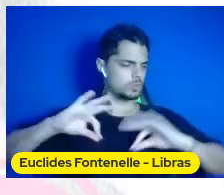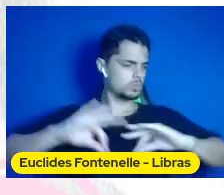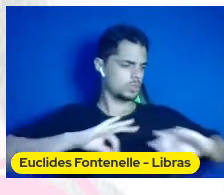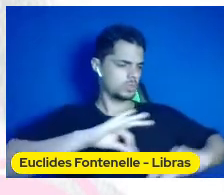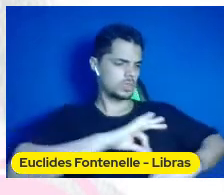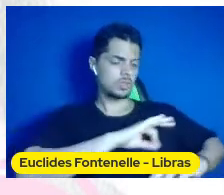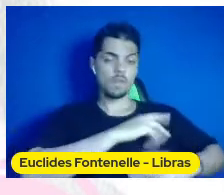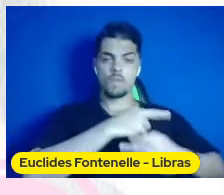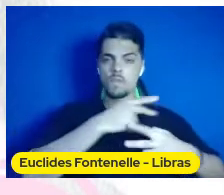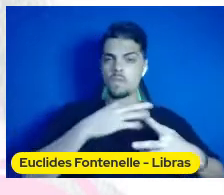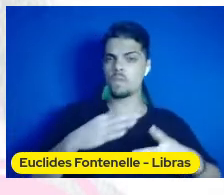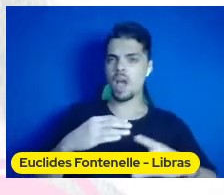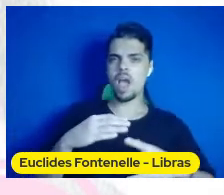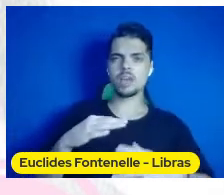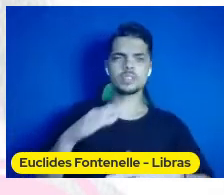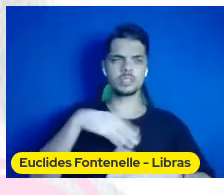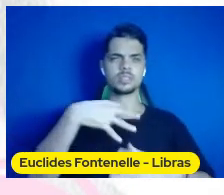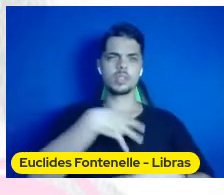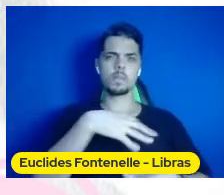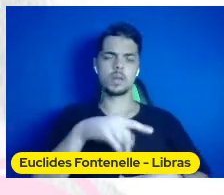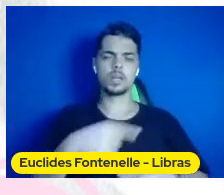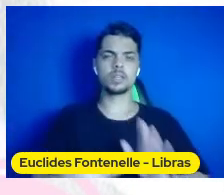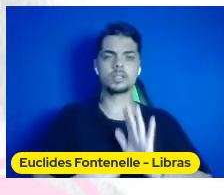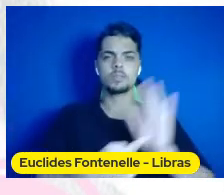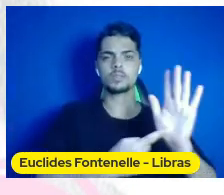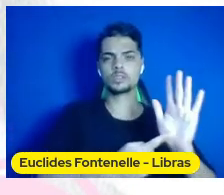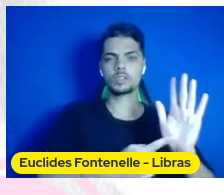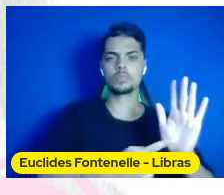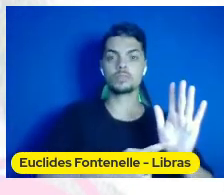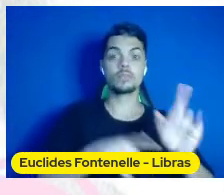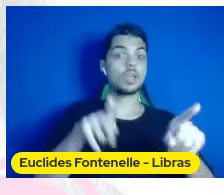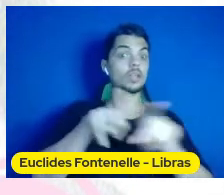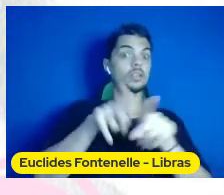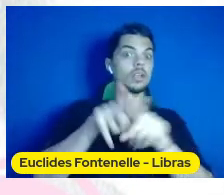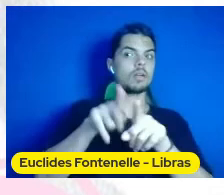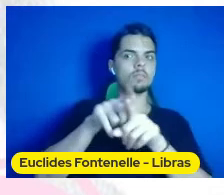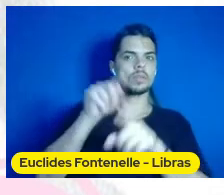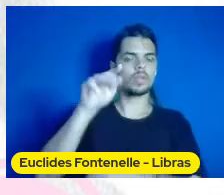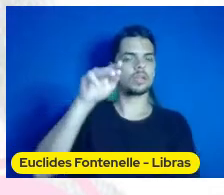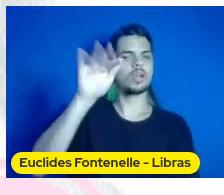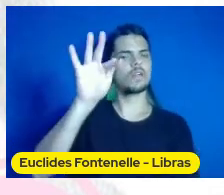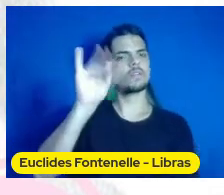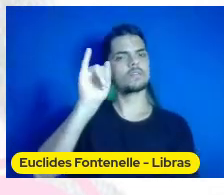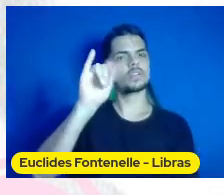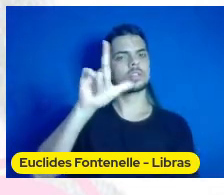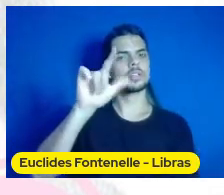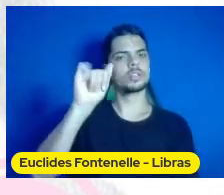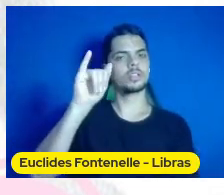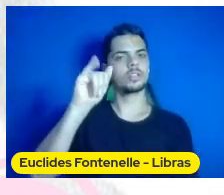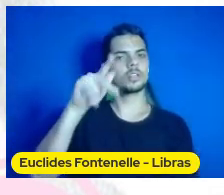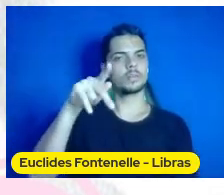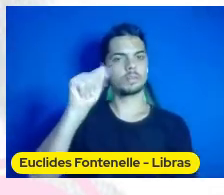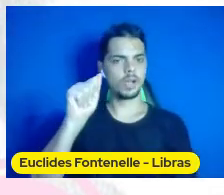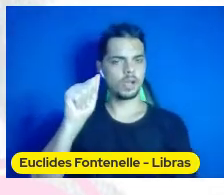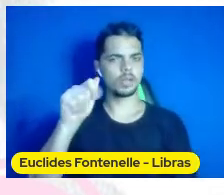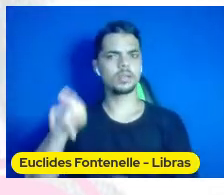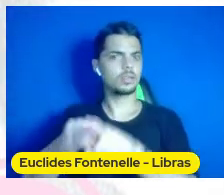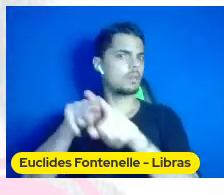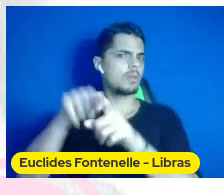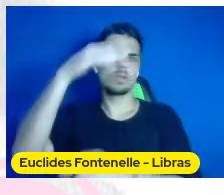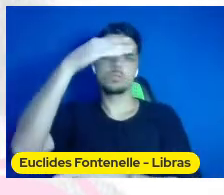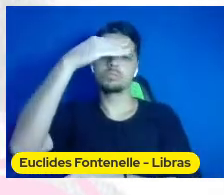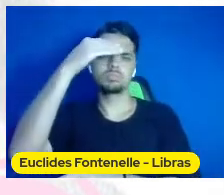negra, esquecida, inclusive naquele momento em que a Bahia deu a condecoração, né, porque a Maria Quitéria